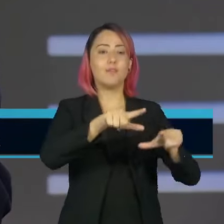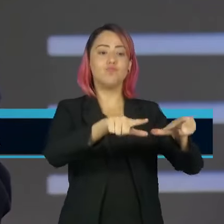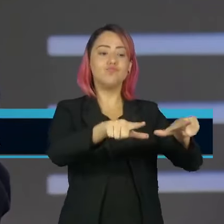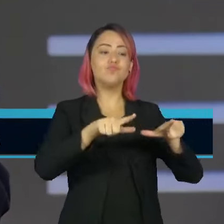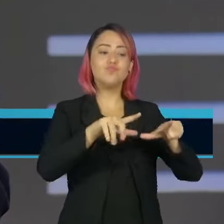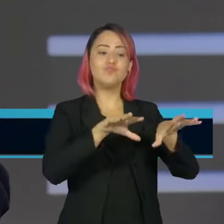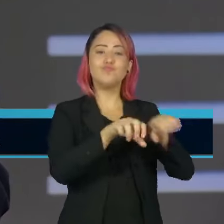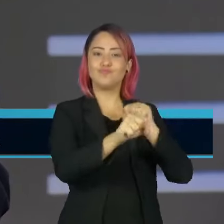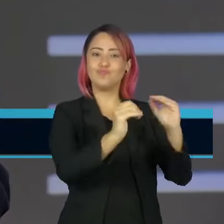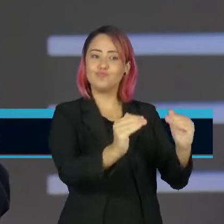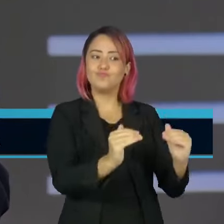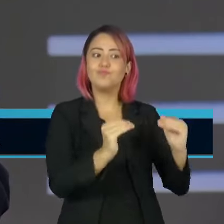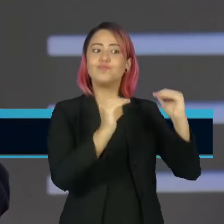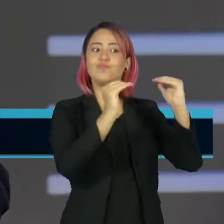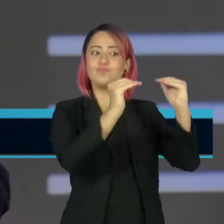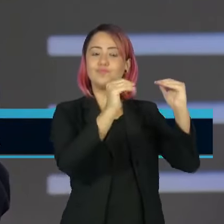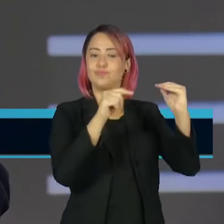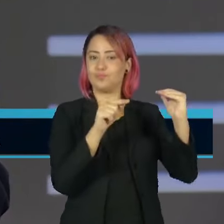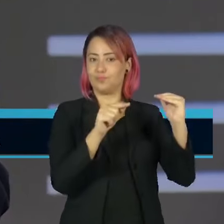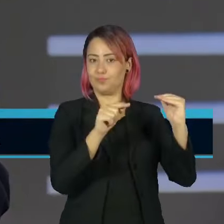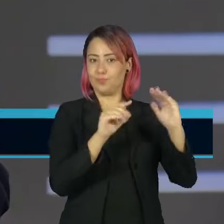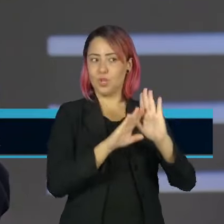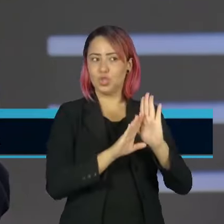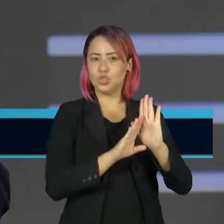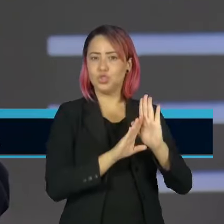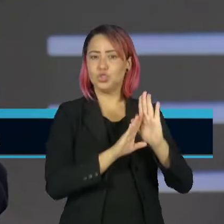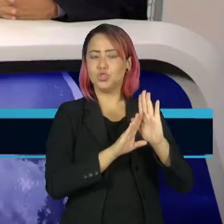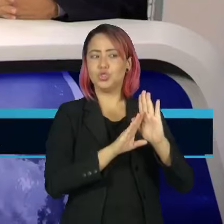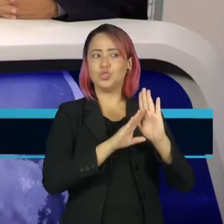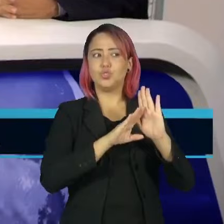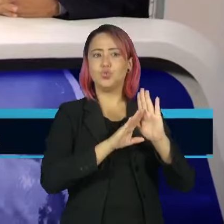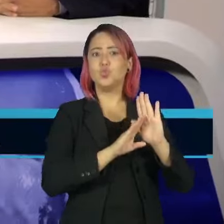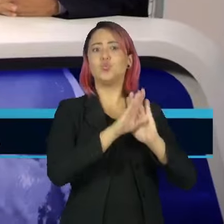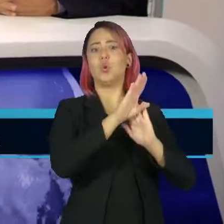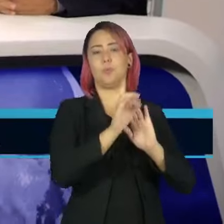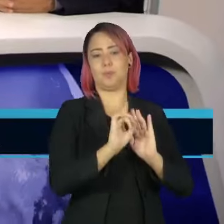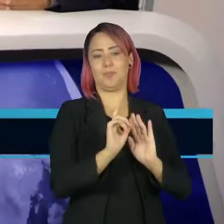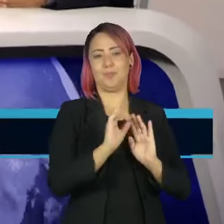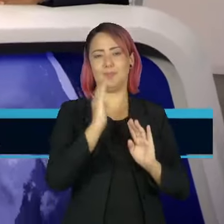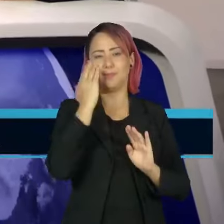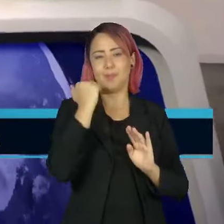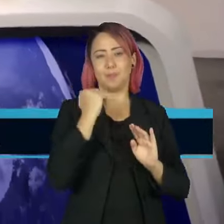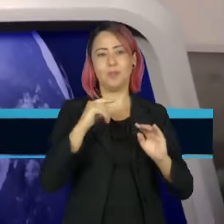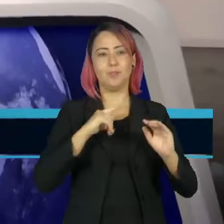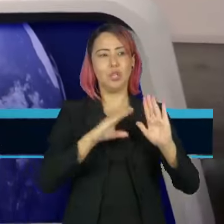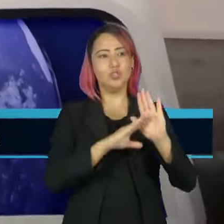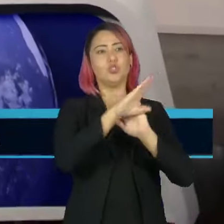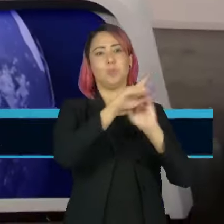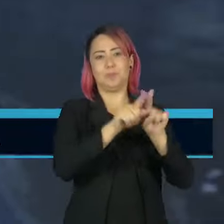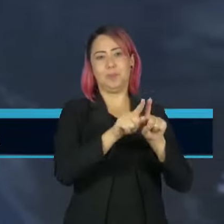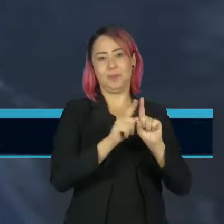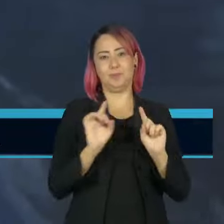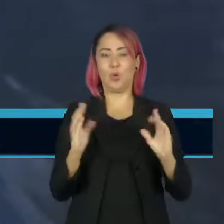formação tendem a acender a formas de rendimento mais elevados